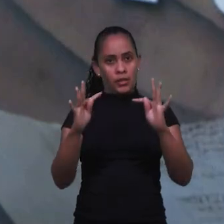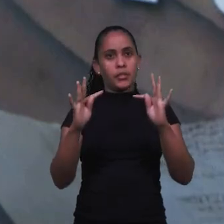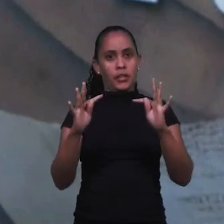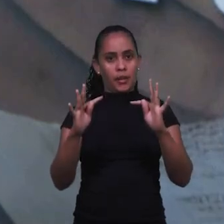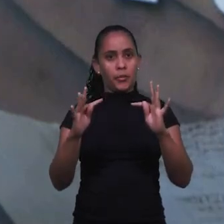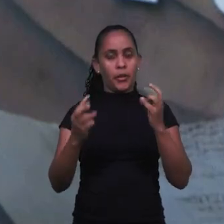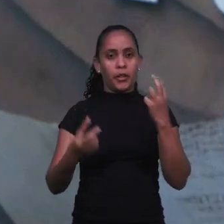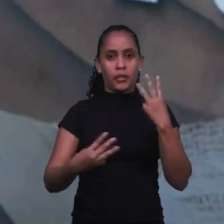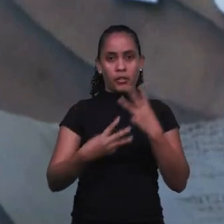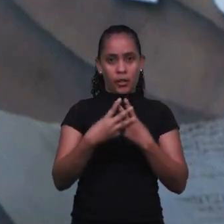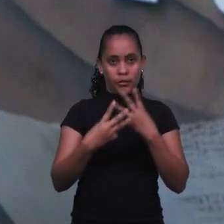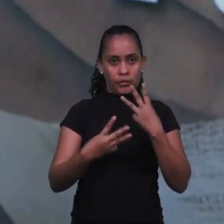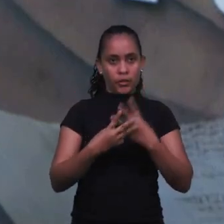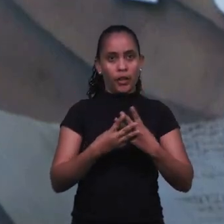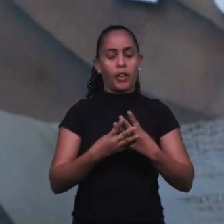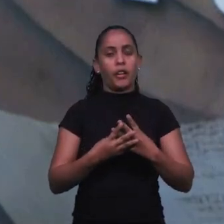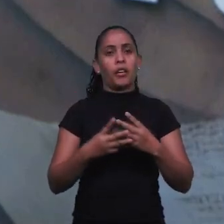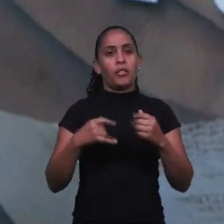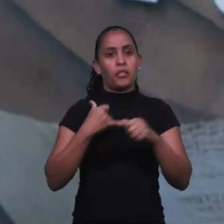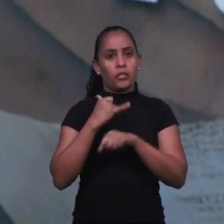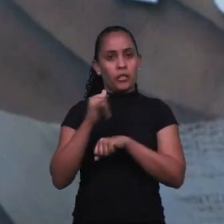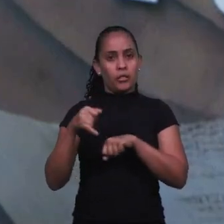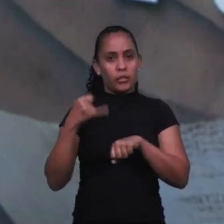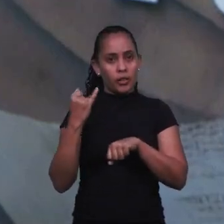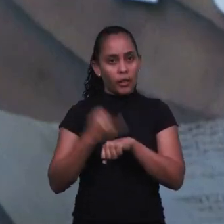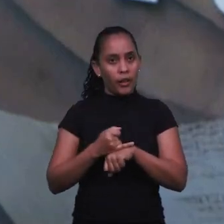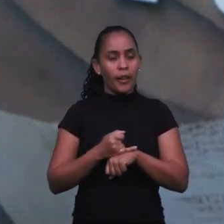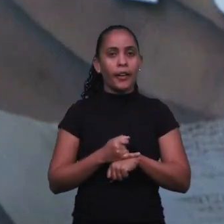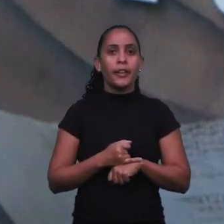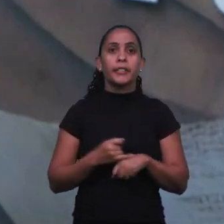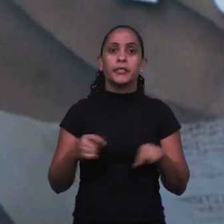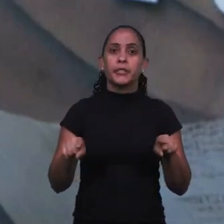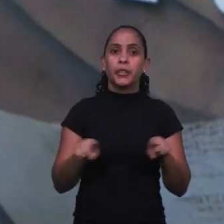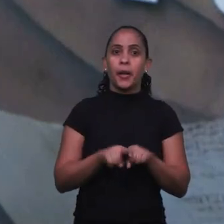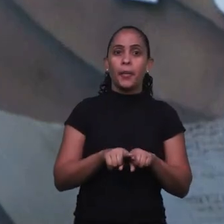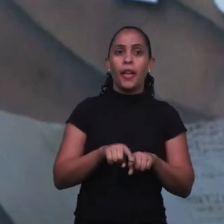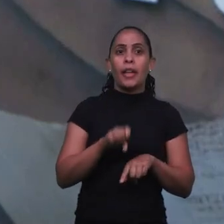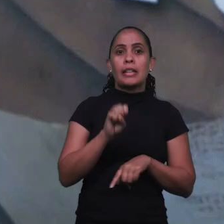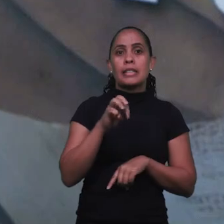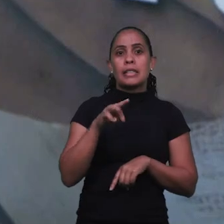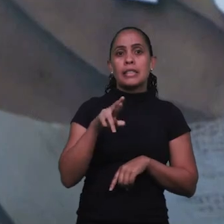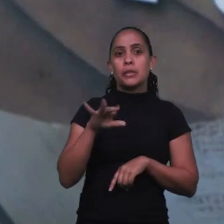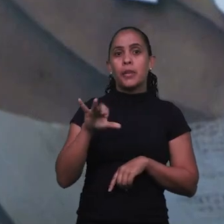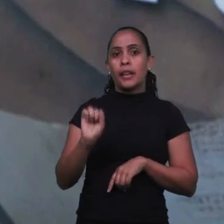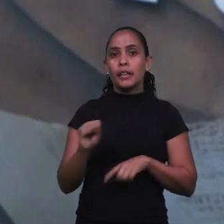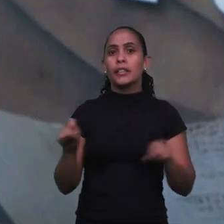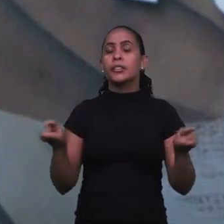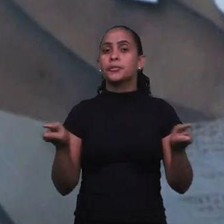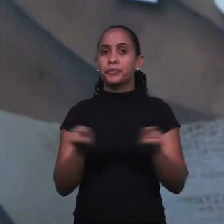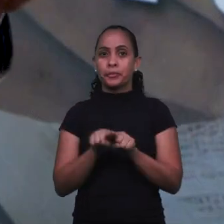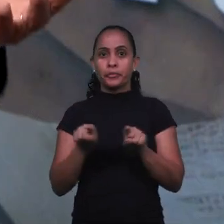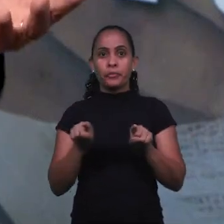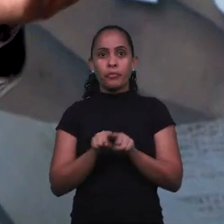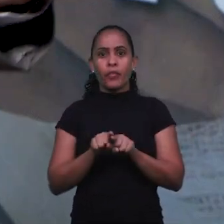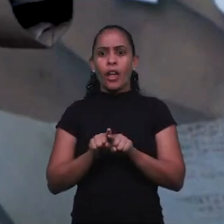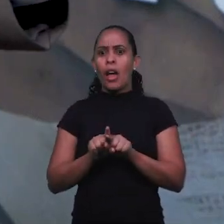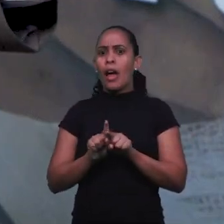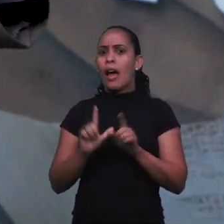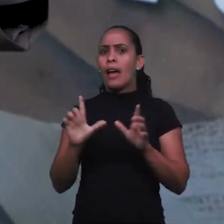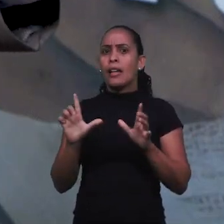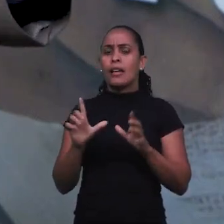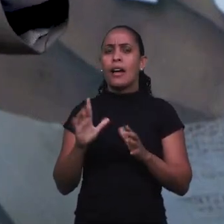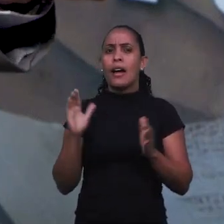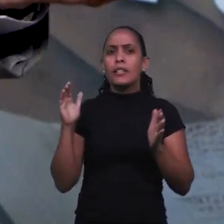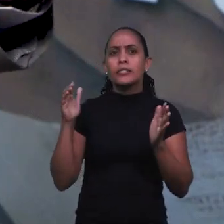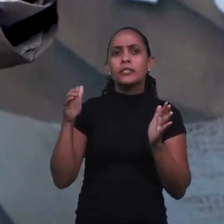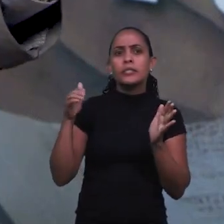na Judéia, Jerusalém, Samaria e até os confins da terra. Então, se até os confins